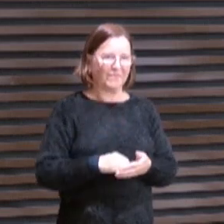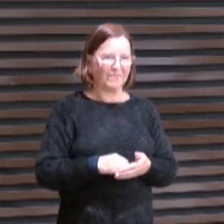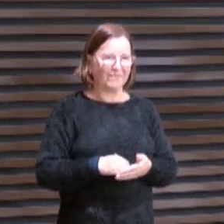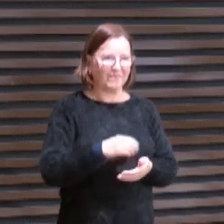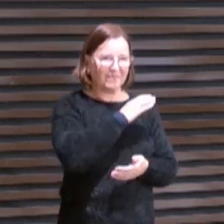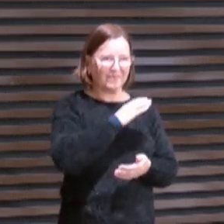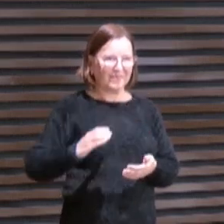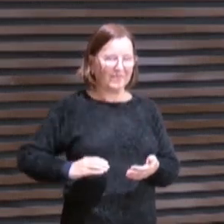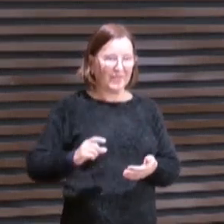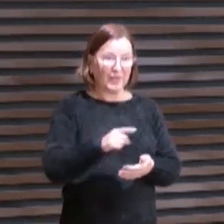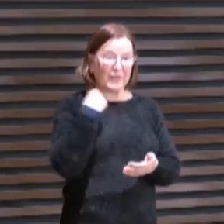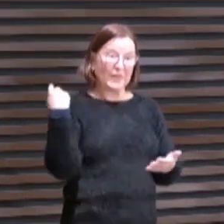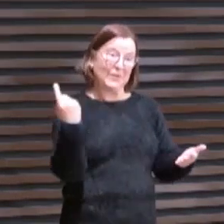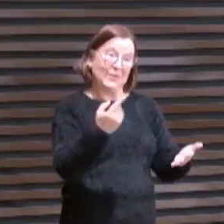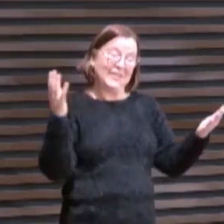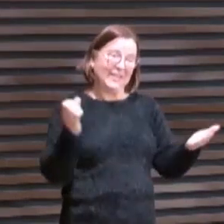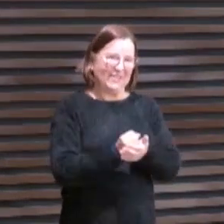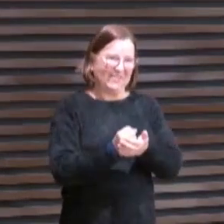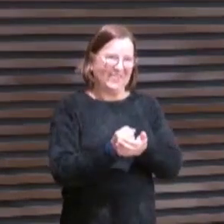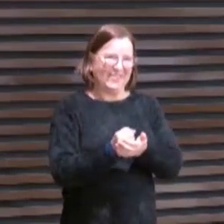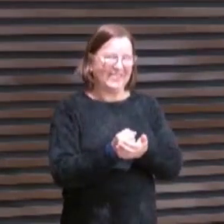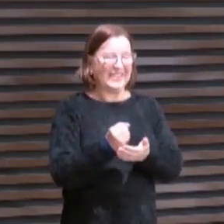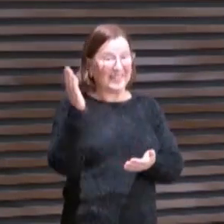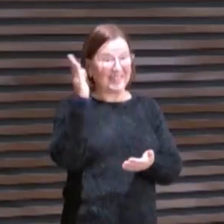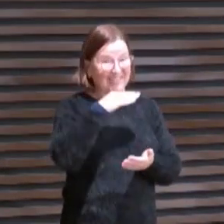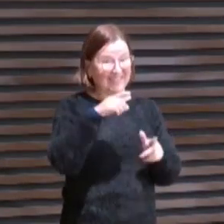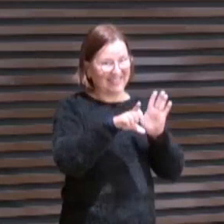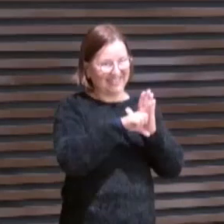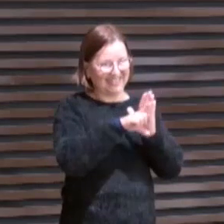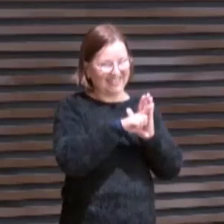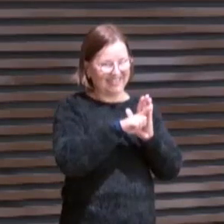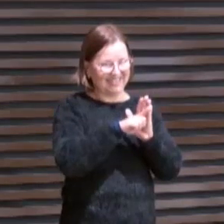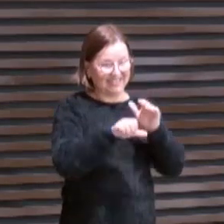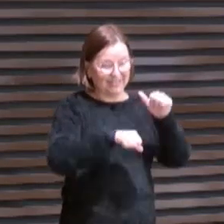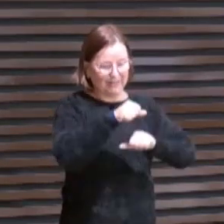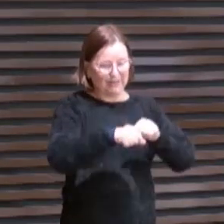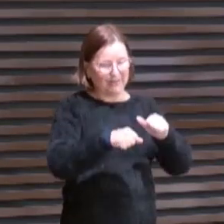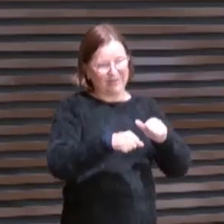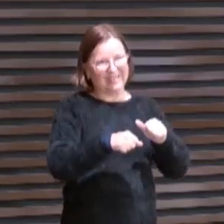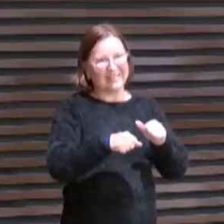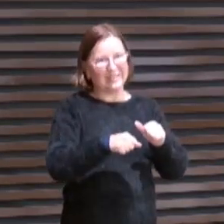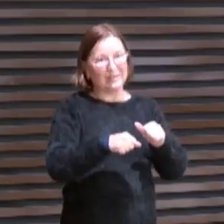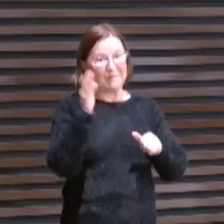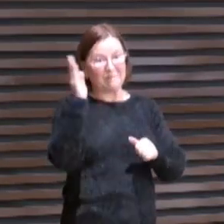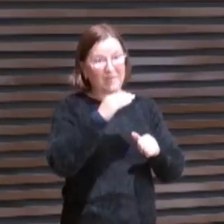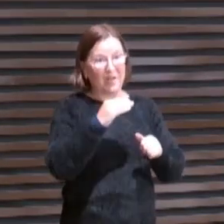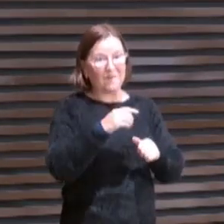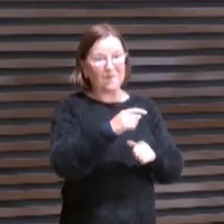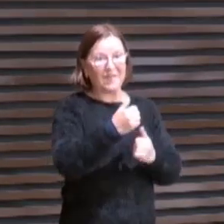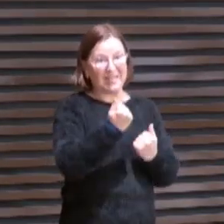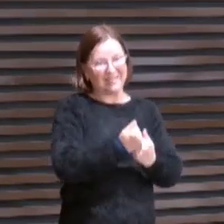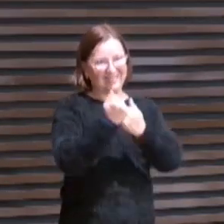Cristo nos resgatou da maldição da lei, fazendo-se ele próprio maldição em nosso lugar. Porque